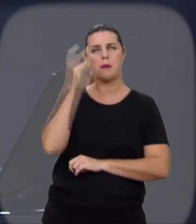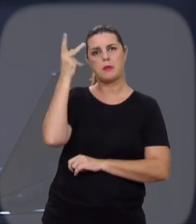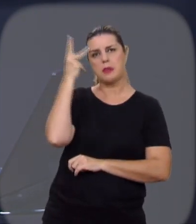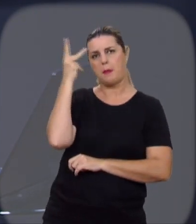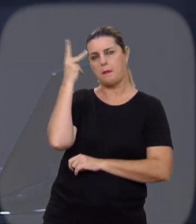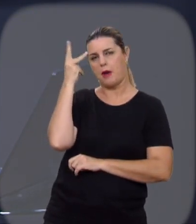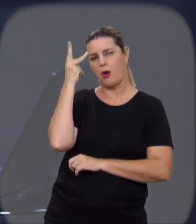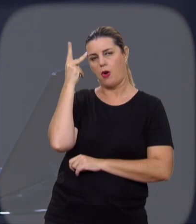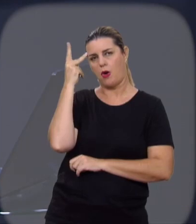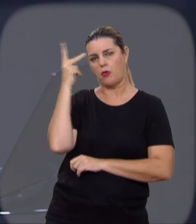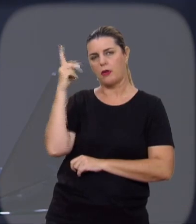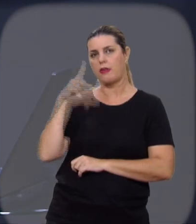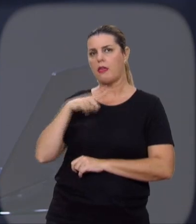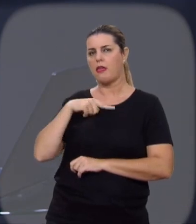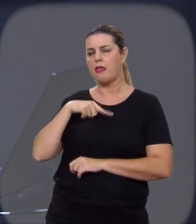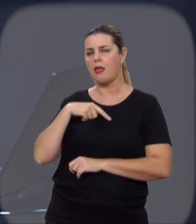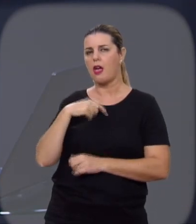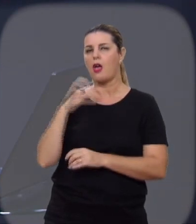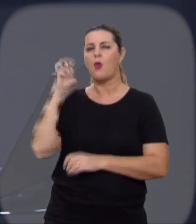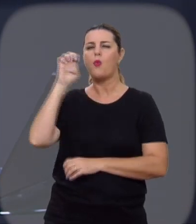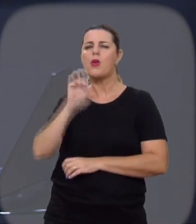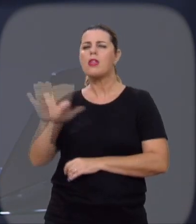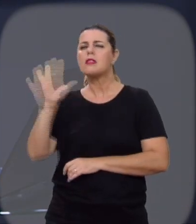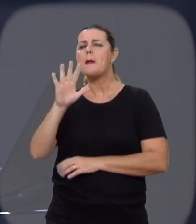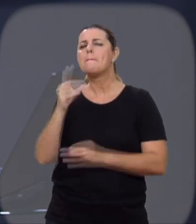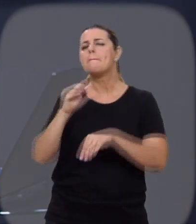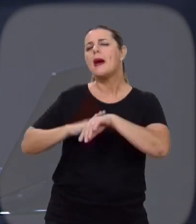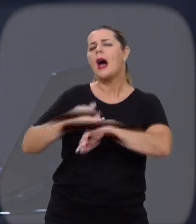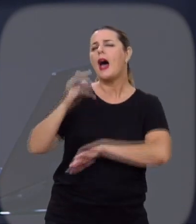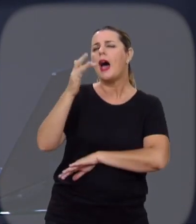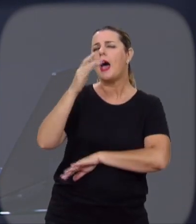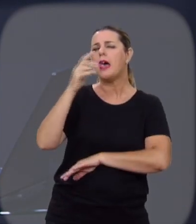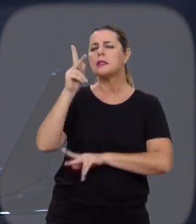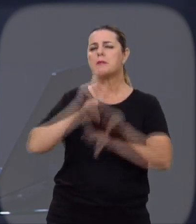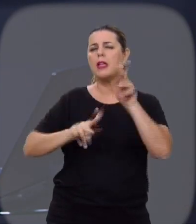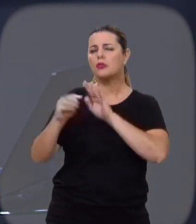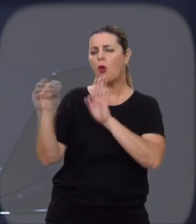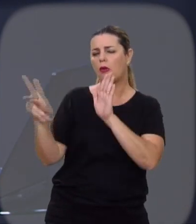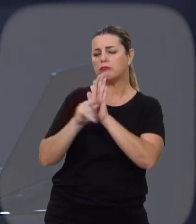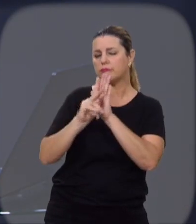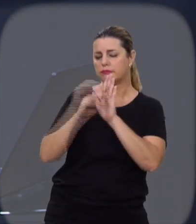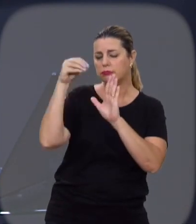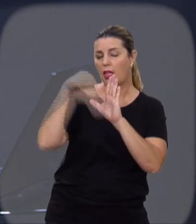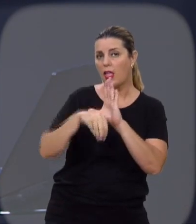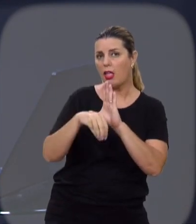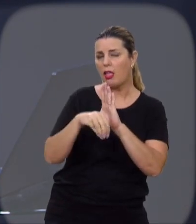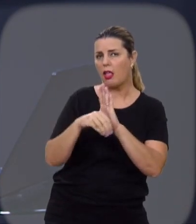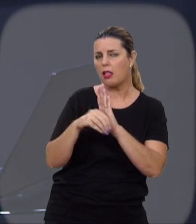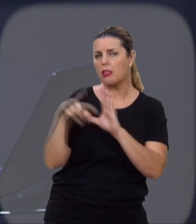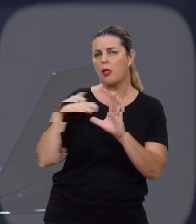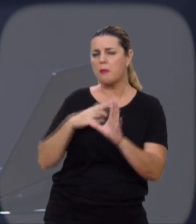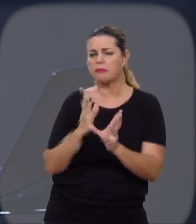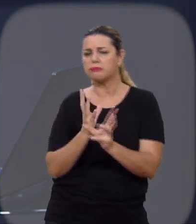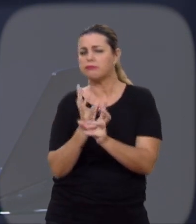por exemplo, que é o estado mais populoso do Brasil, nós temos ali a quantidade